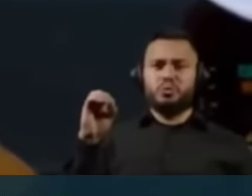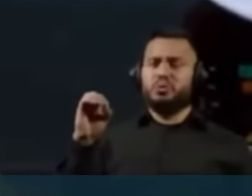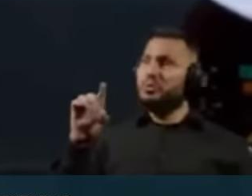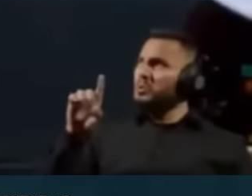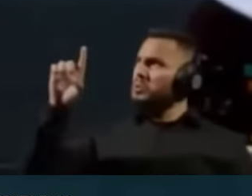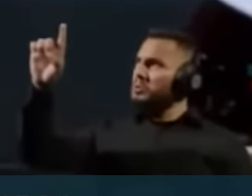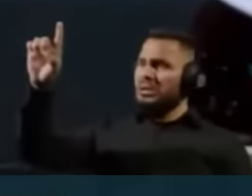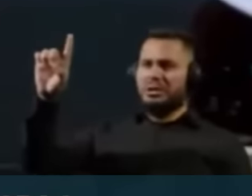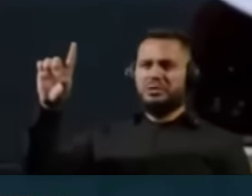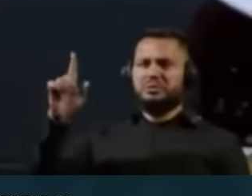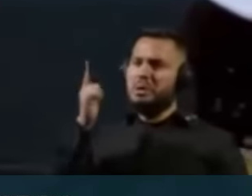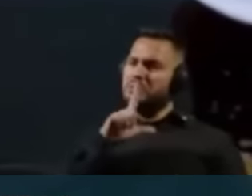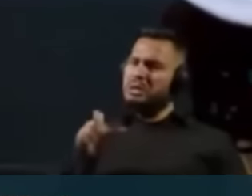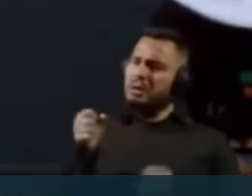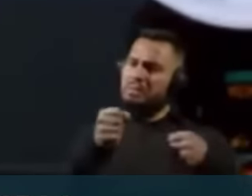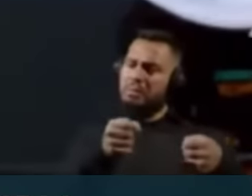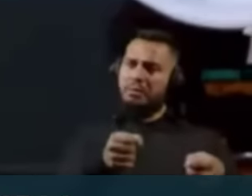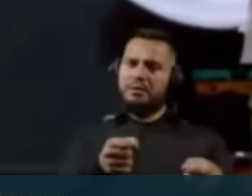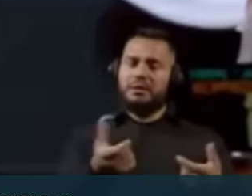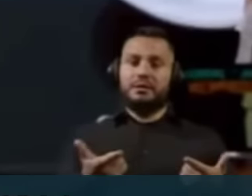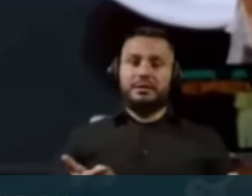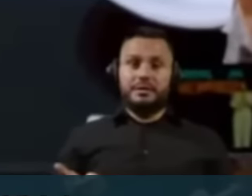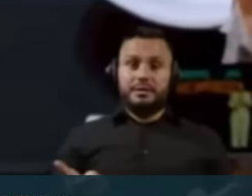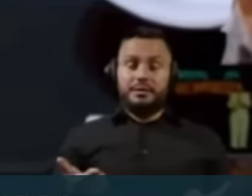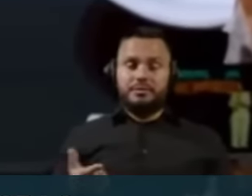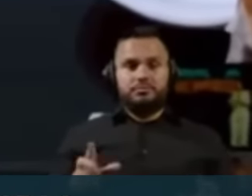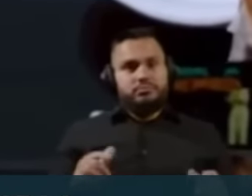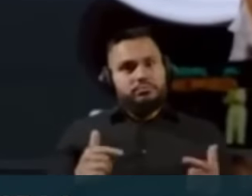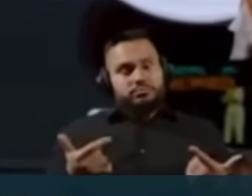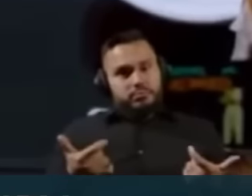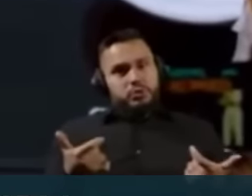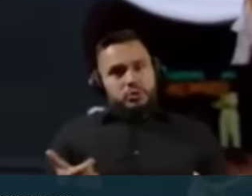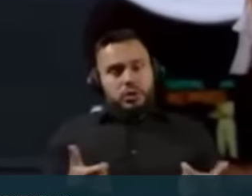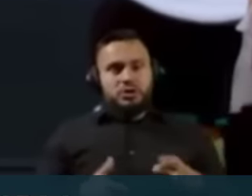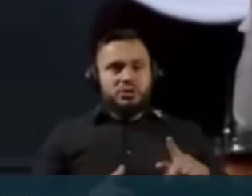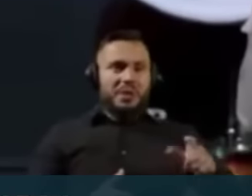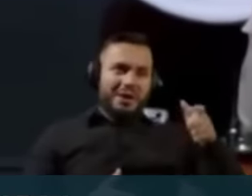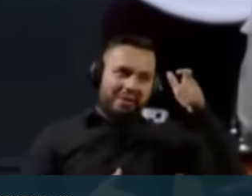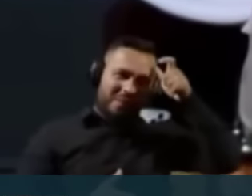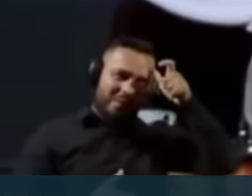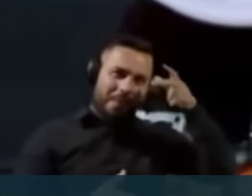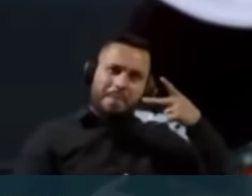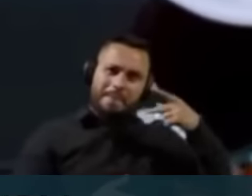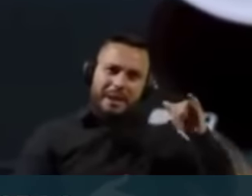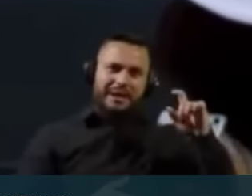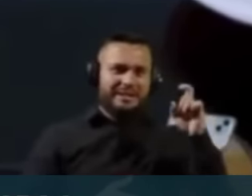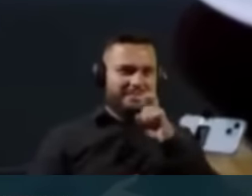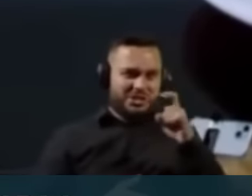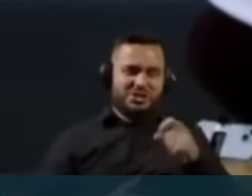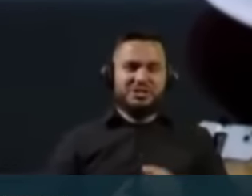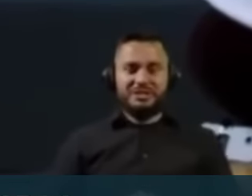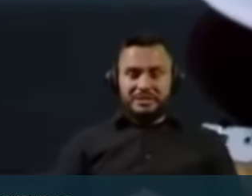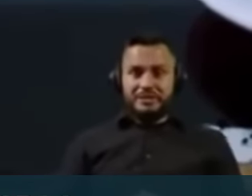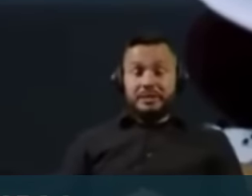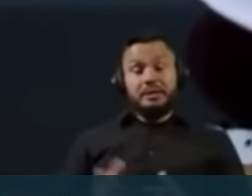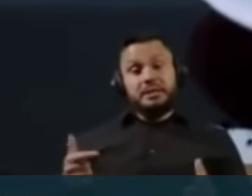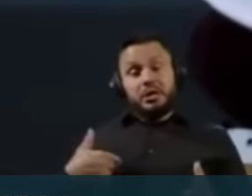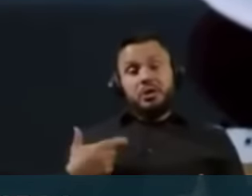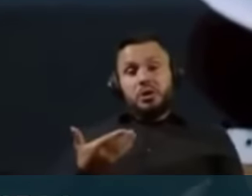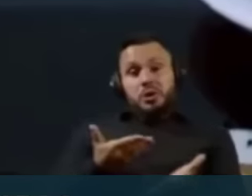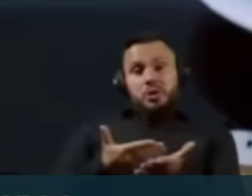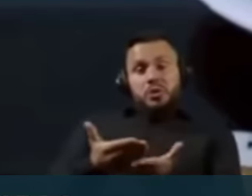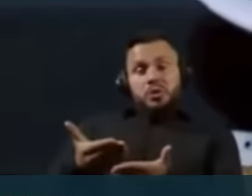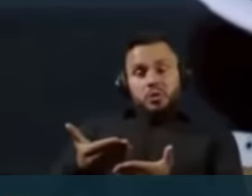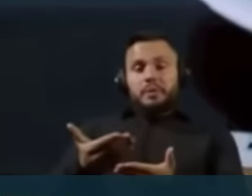fiz pacto, eu apenas orei. E assim começa a minha trajetória em Brasília. Começa a trajetória de uma